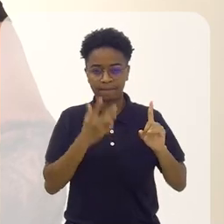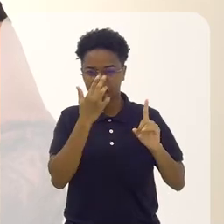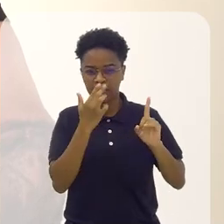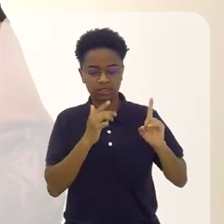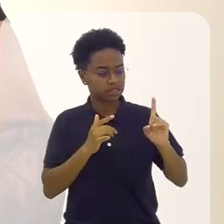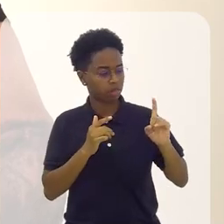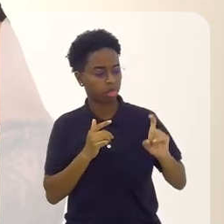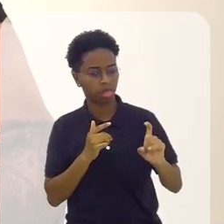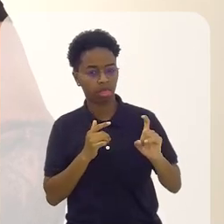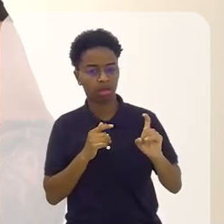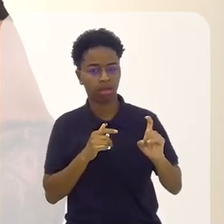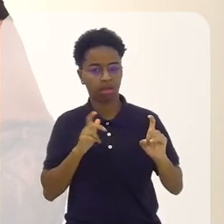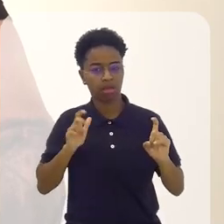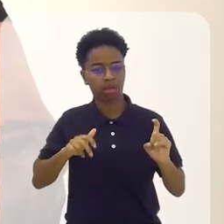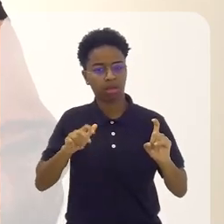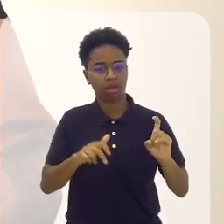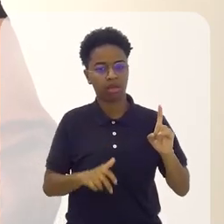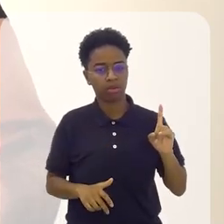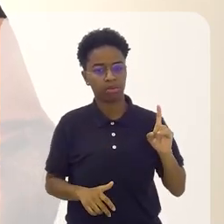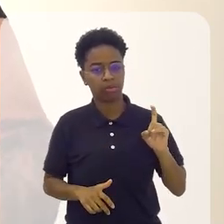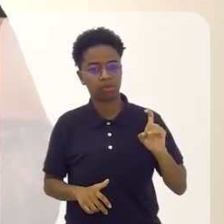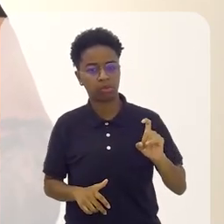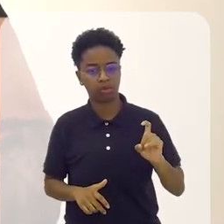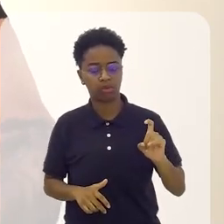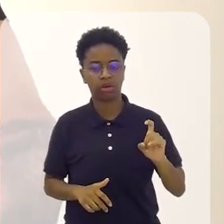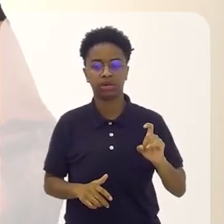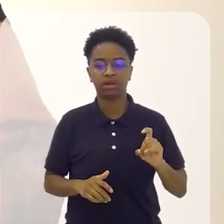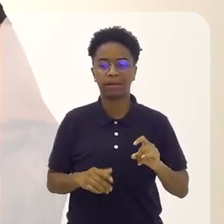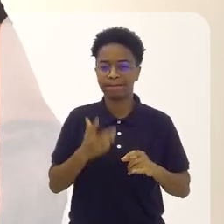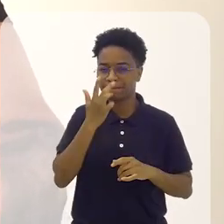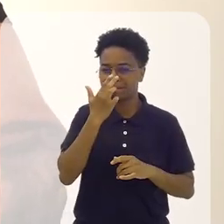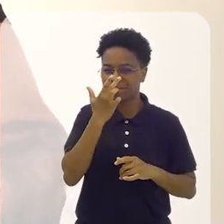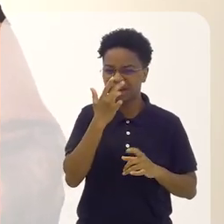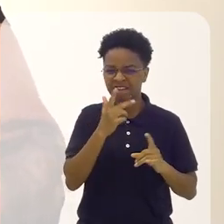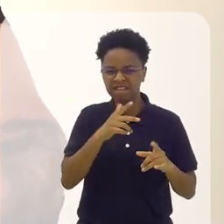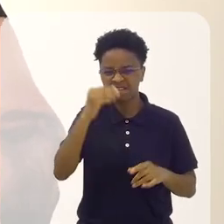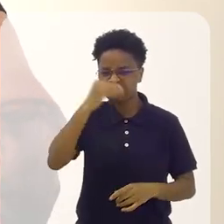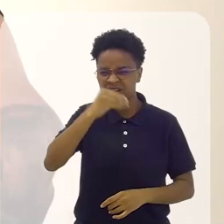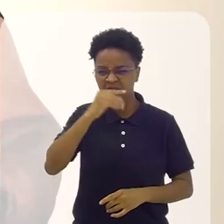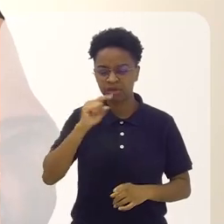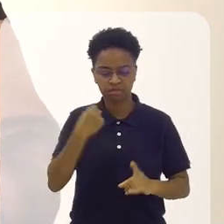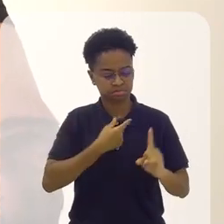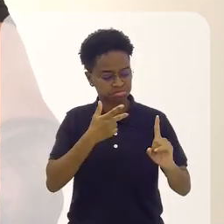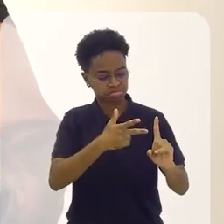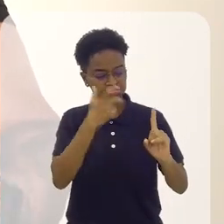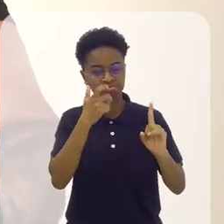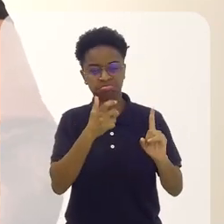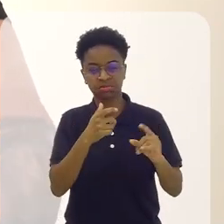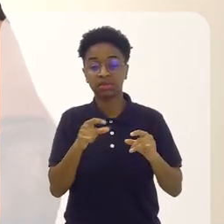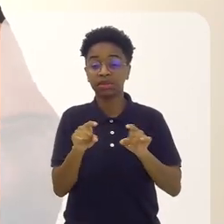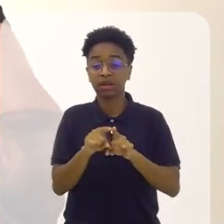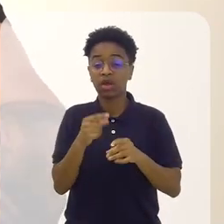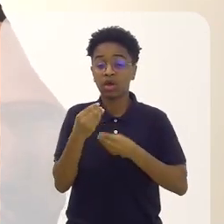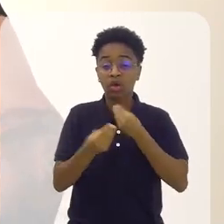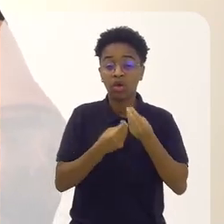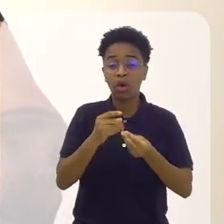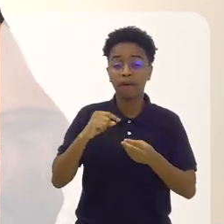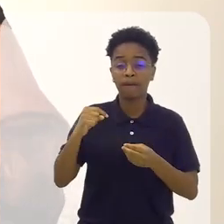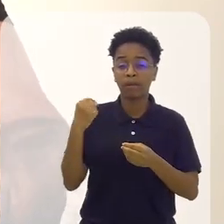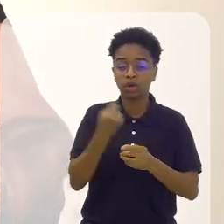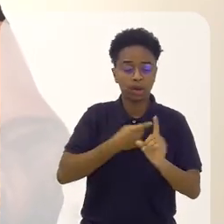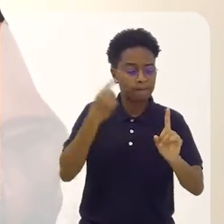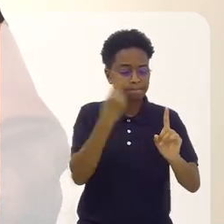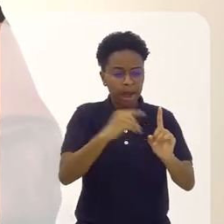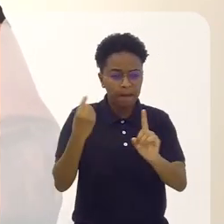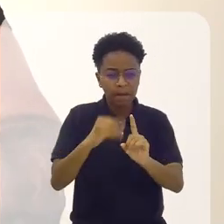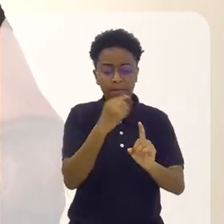uma fraqueza, né? Na forma de andar, na forma de andar, de olhar, de como ele nos recebe as